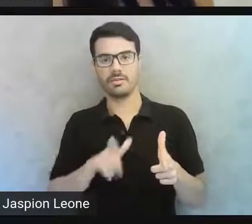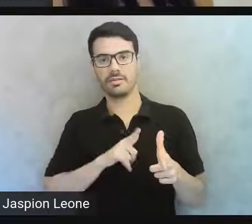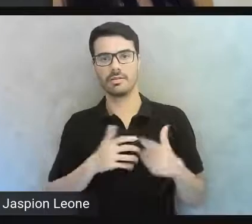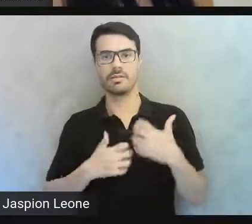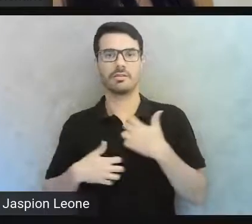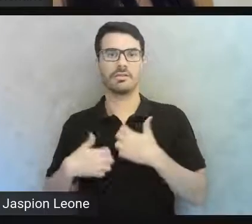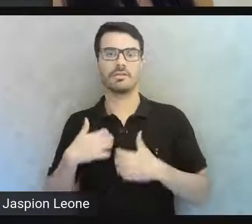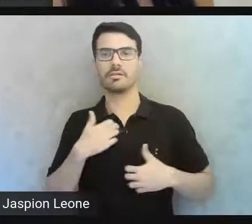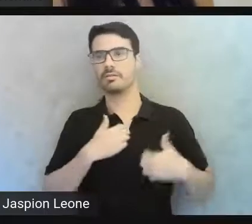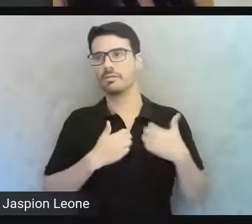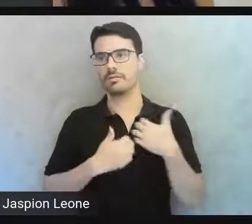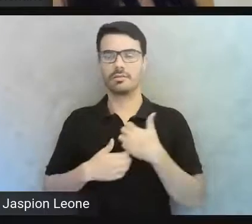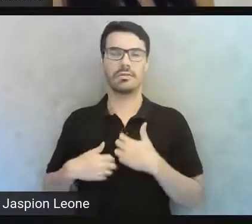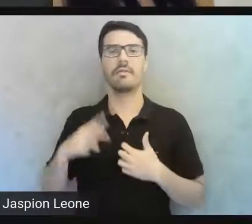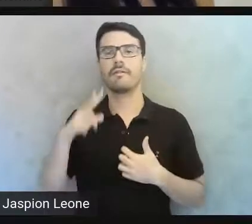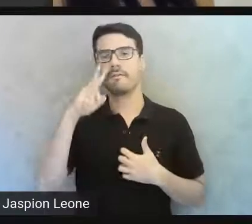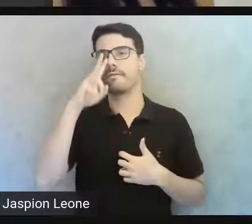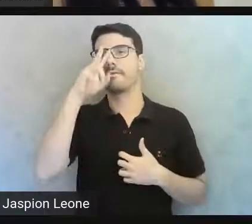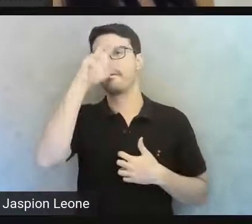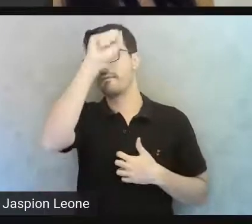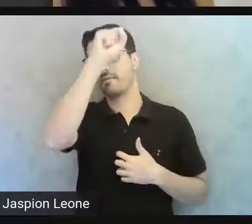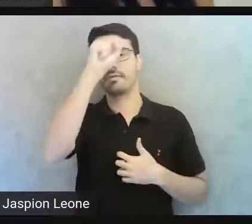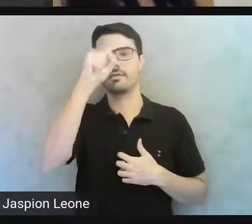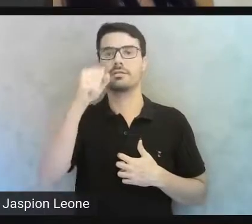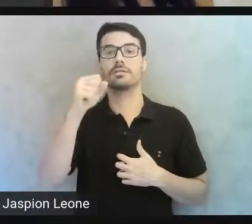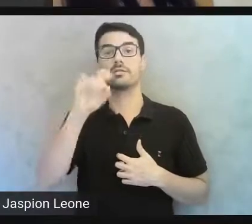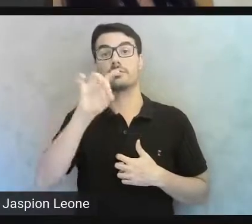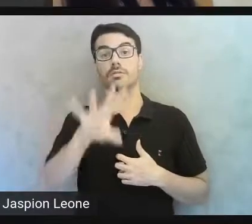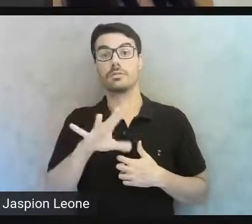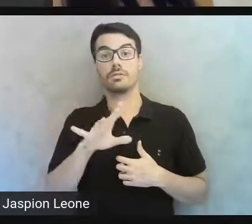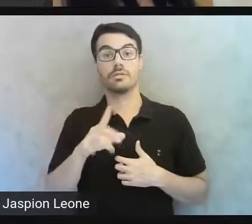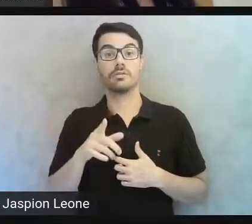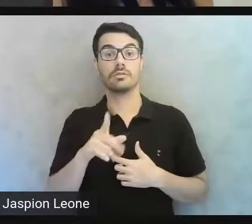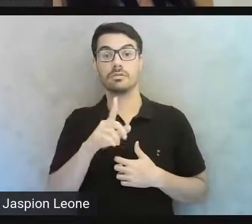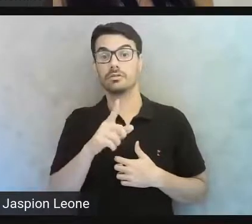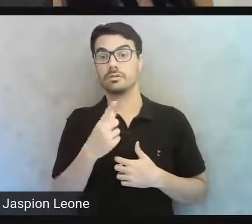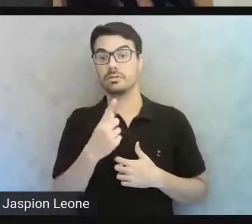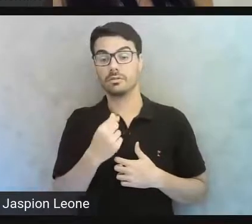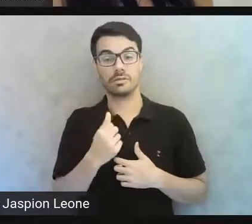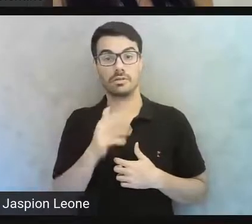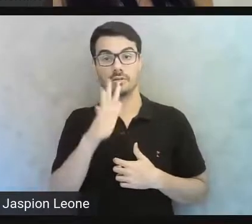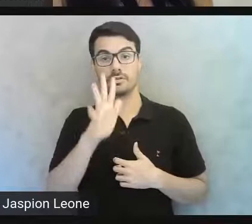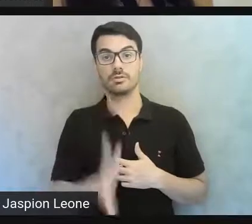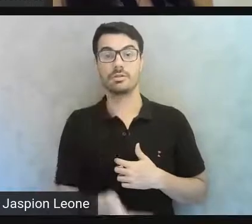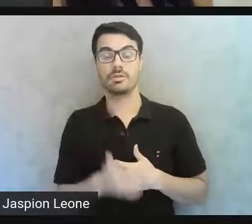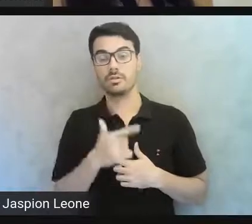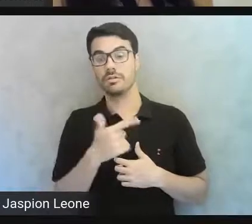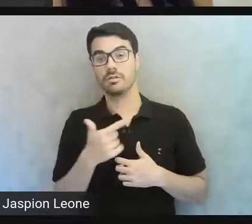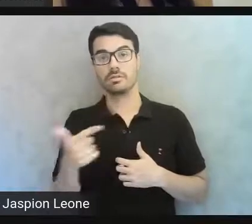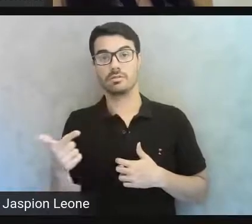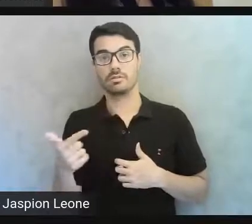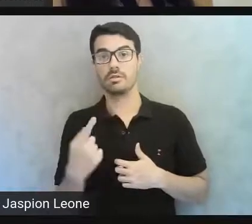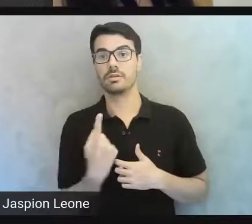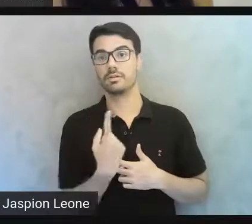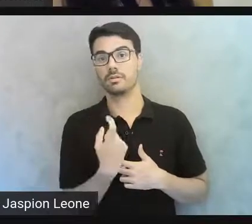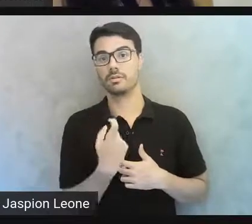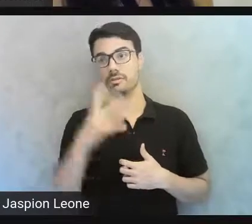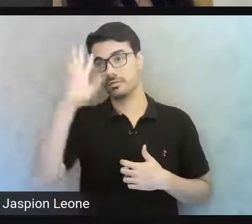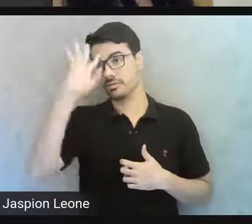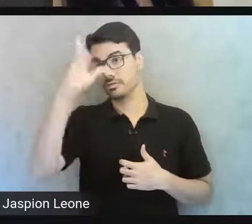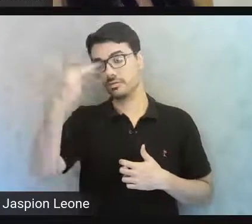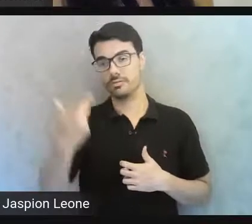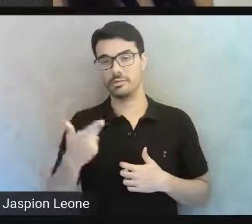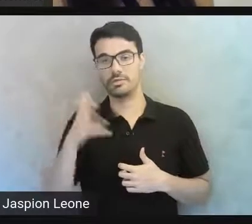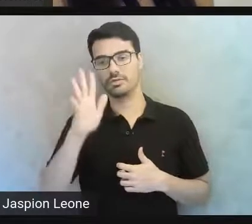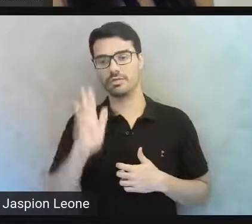uma questão muito forte, que só a parte financeira eu já, na maioria dos casos, já não consegue mais sozinha resolver, né? Precisa tratar